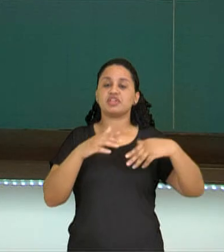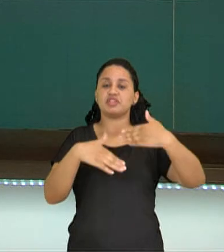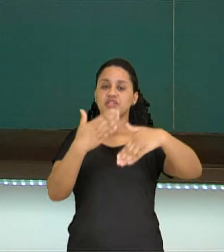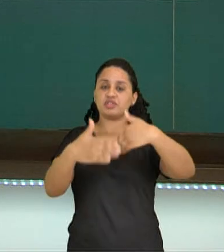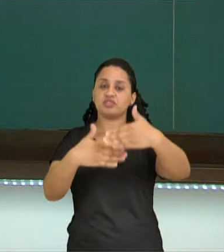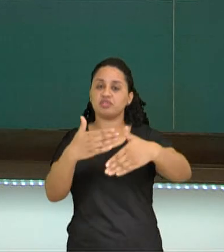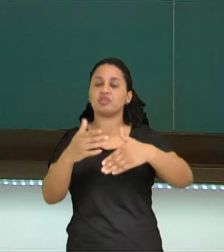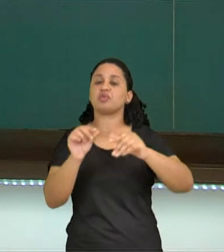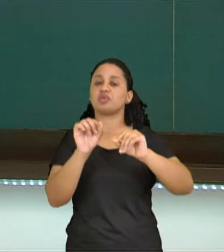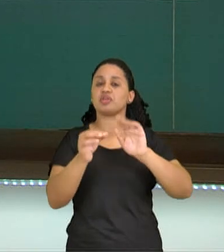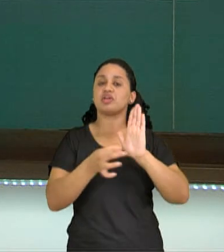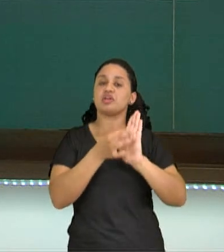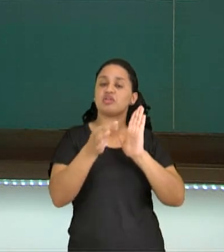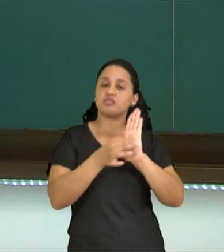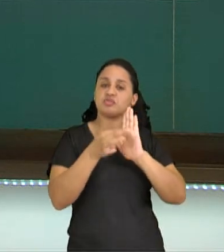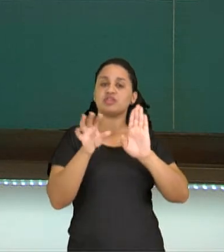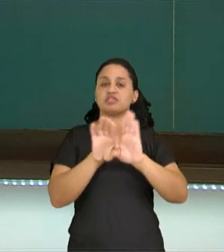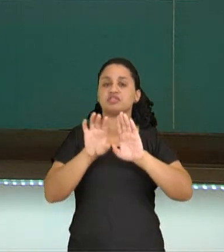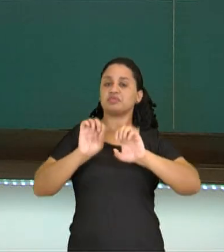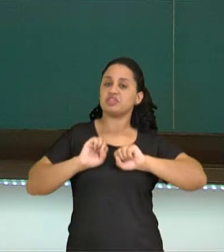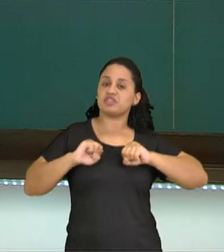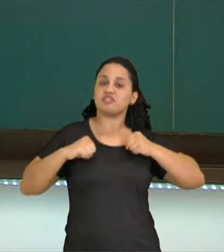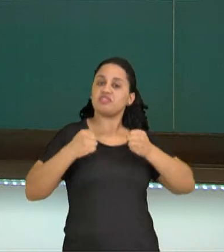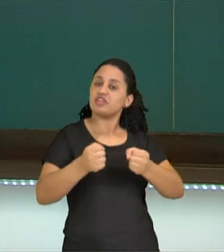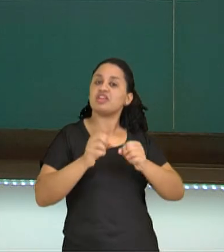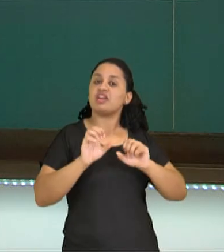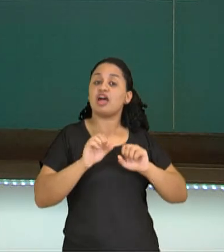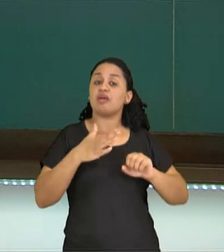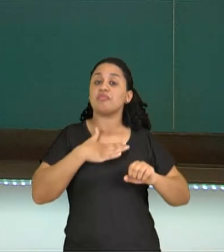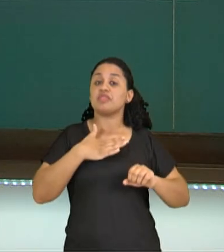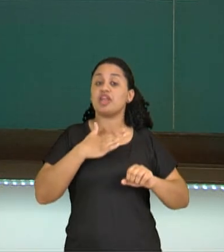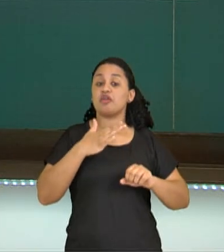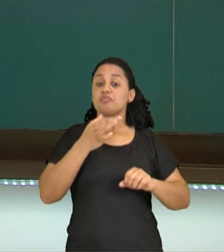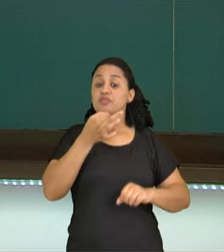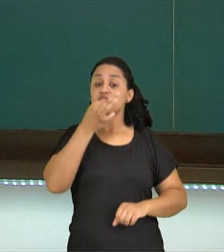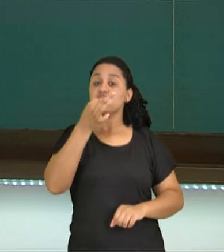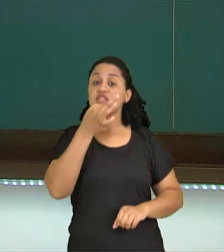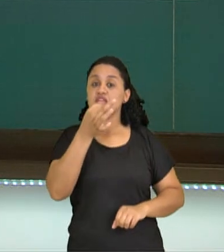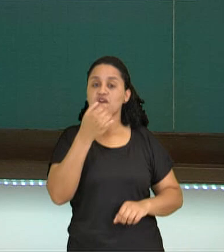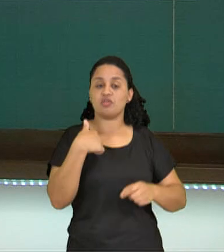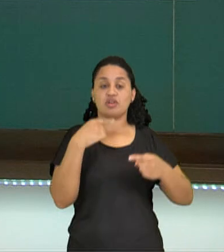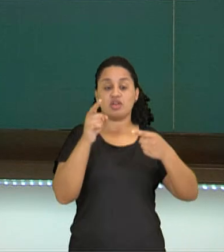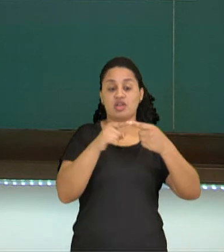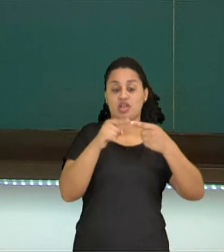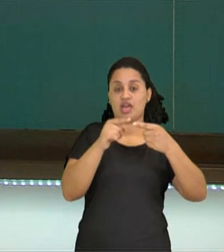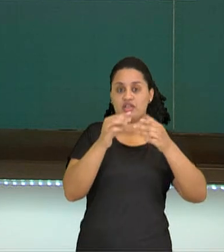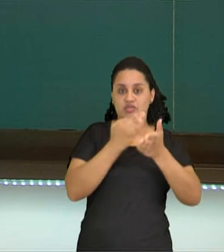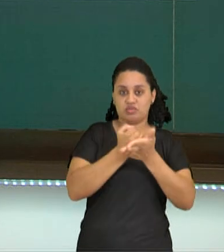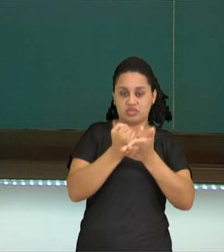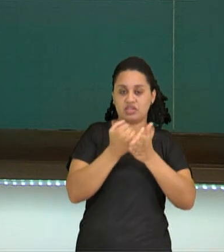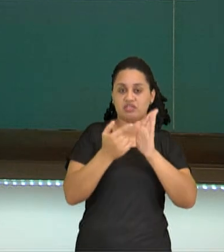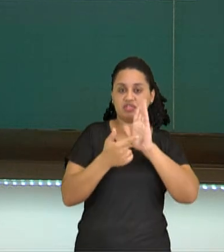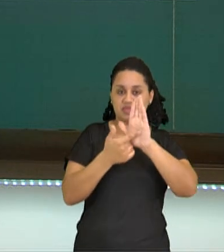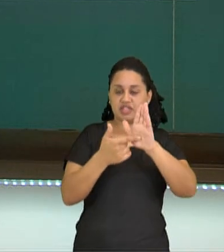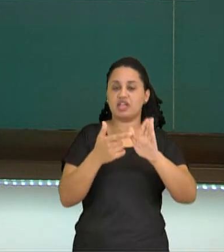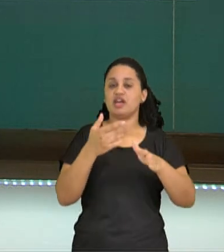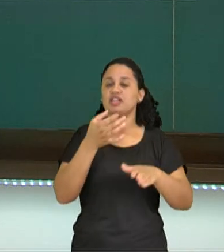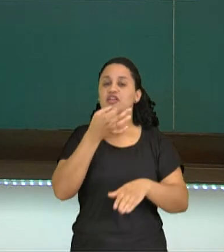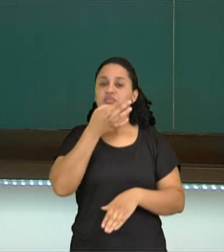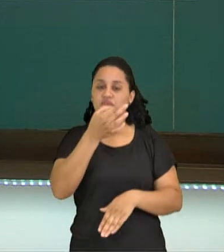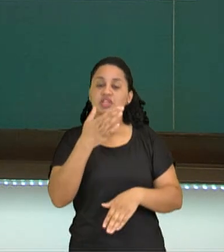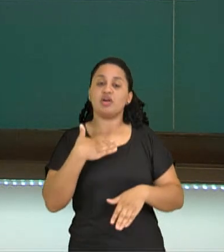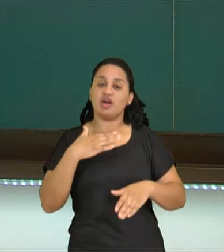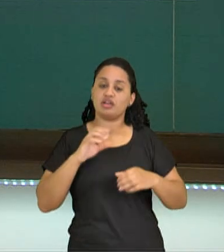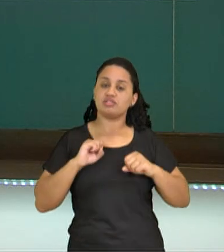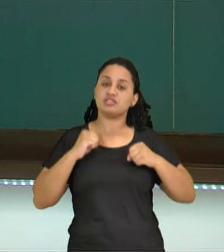Desenvolvimento, argumentos e defesa. É a defesa da opinião apresentada no primeiro parágrafo, tá? Lembre-se, se